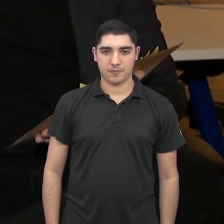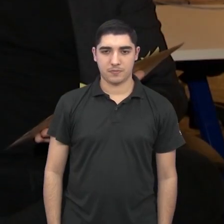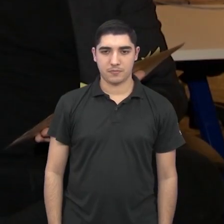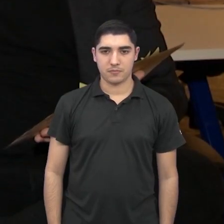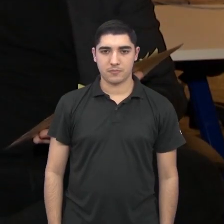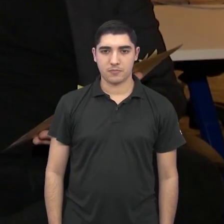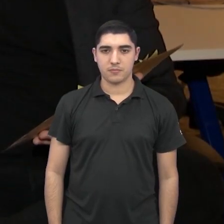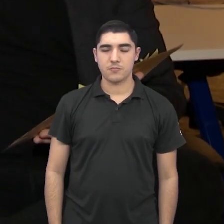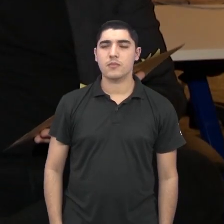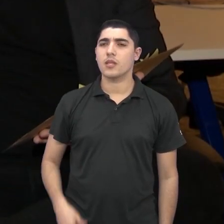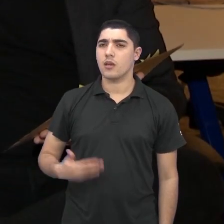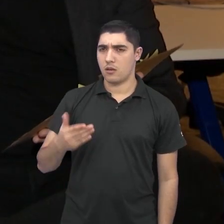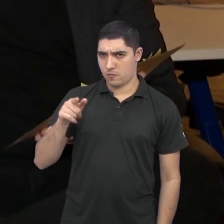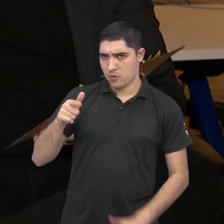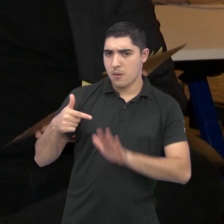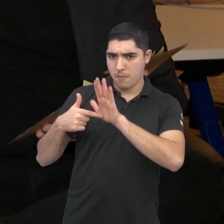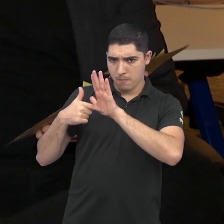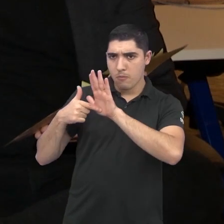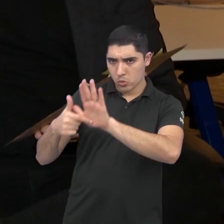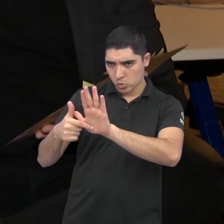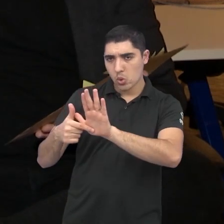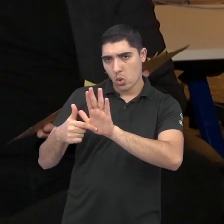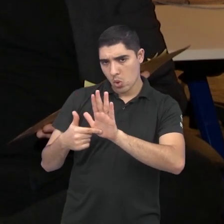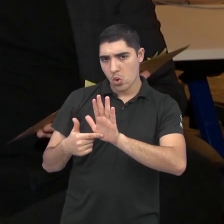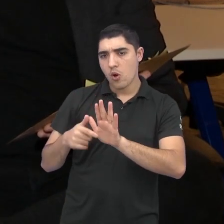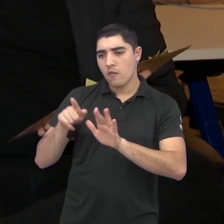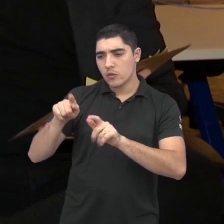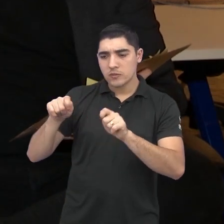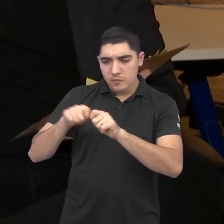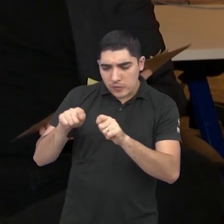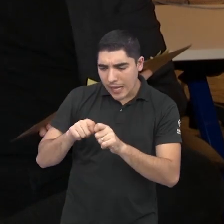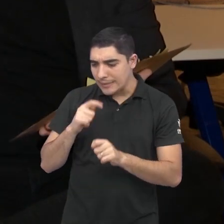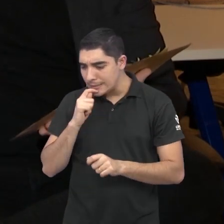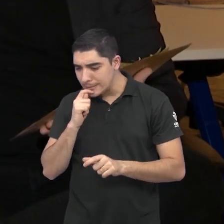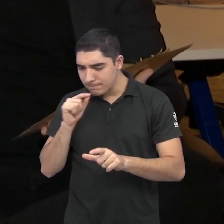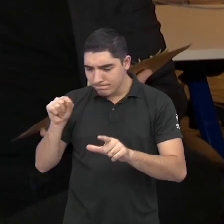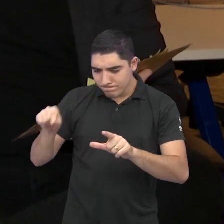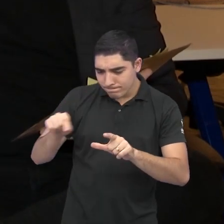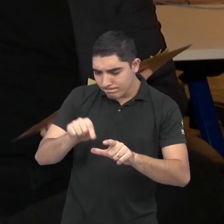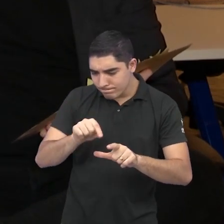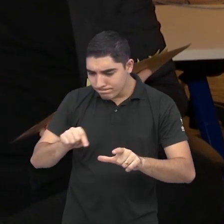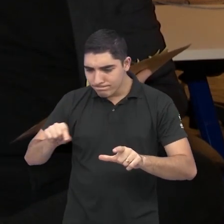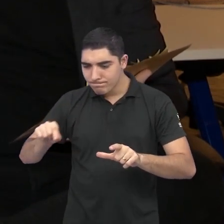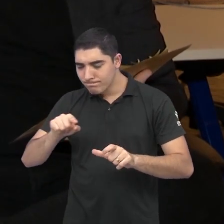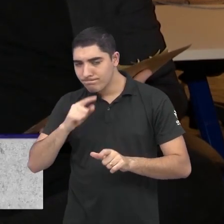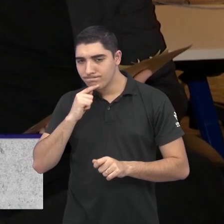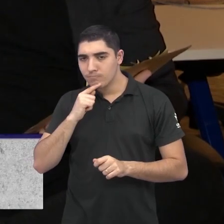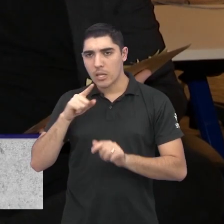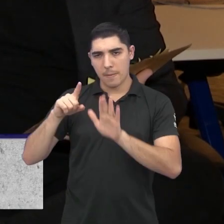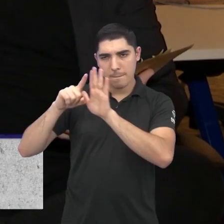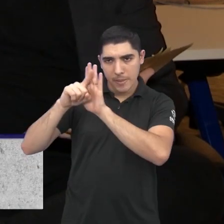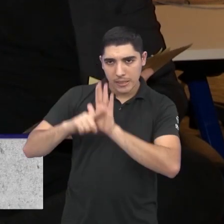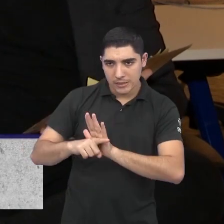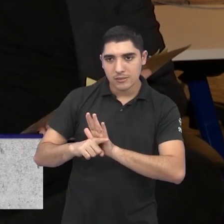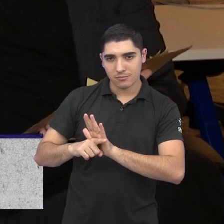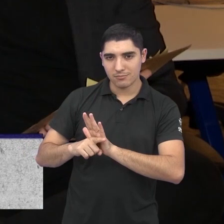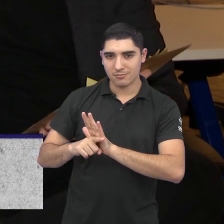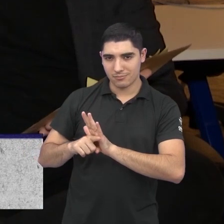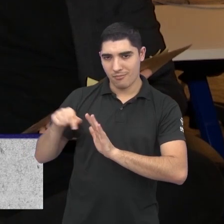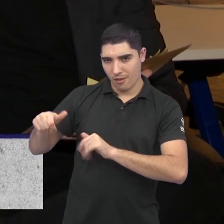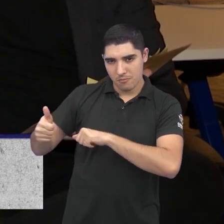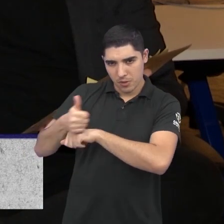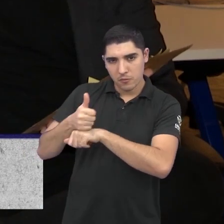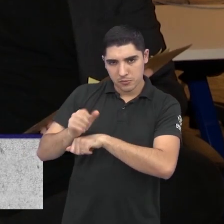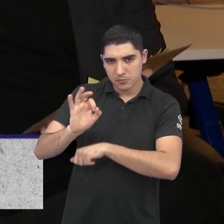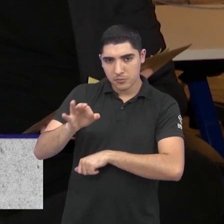Você mostrou pra gente uma das tarefas, uma das atribuições desse profissional, né, de experiência